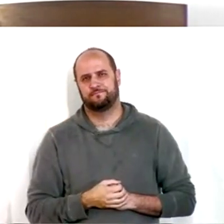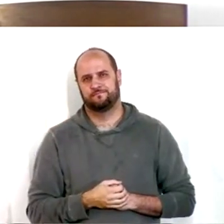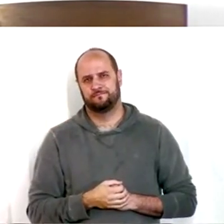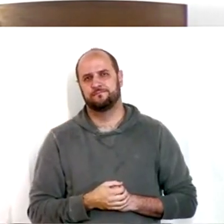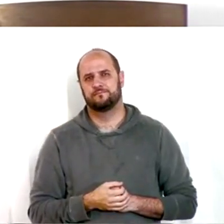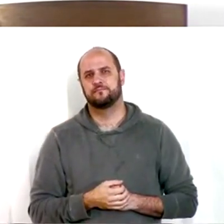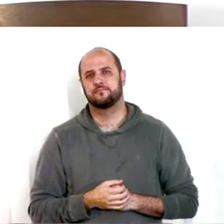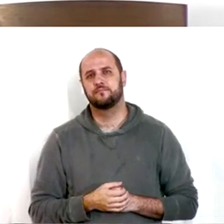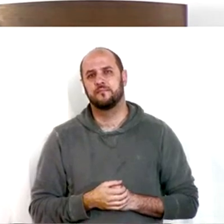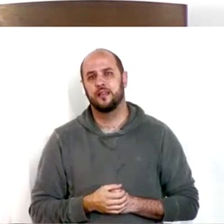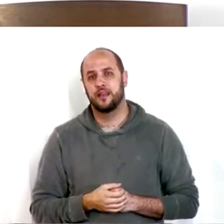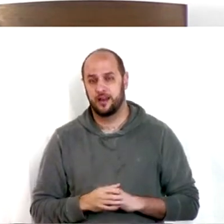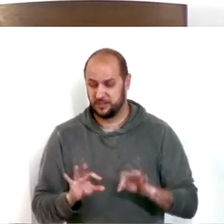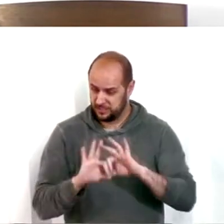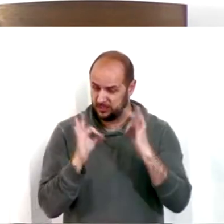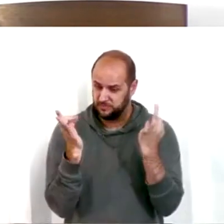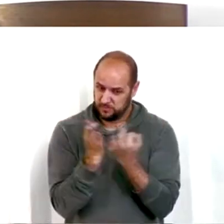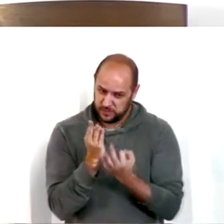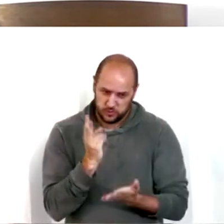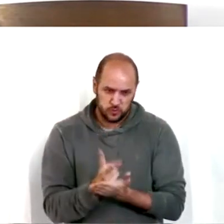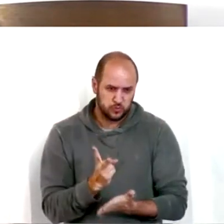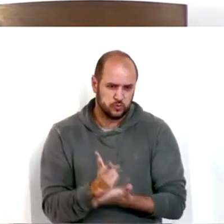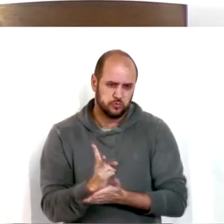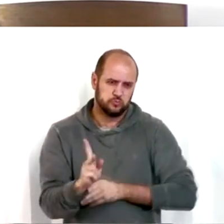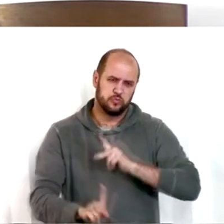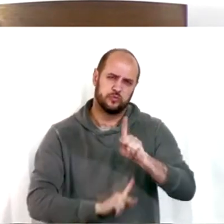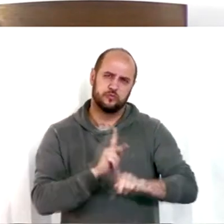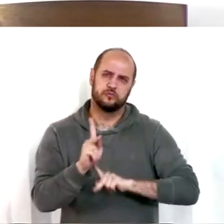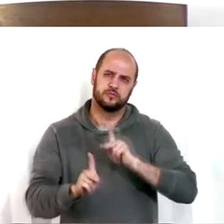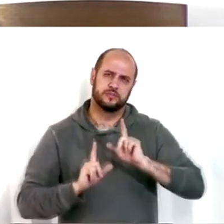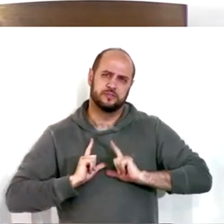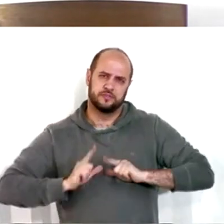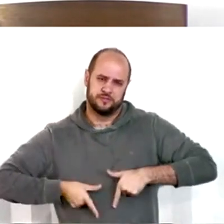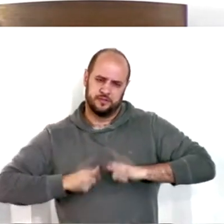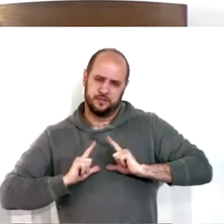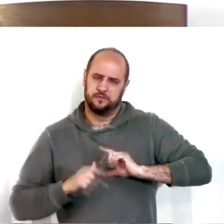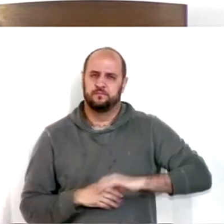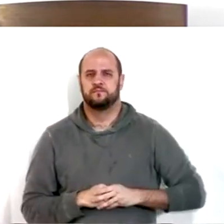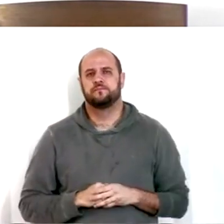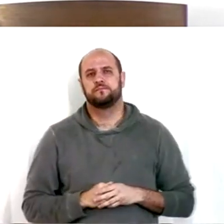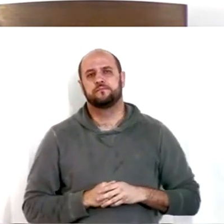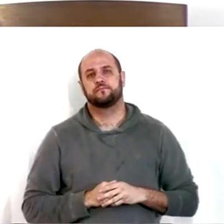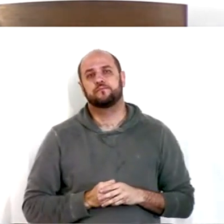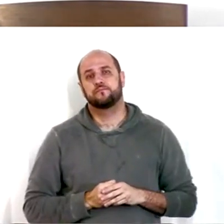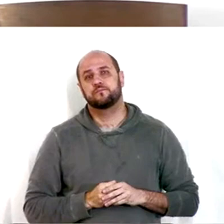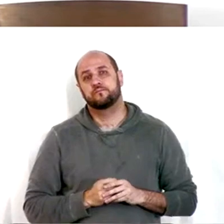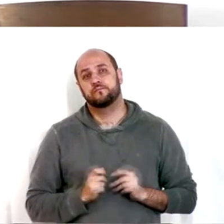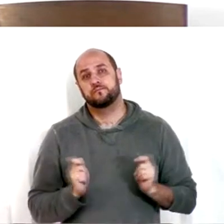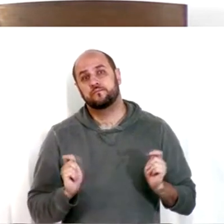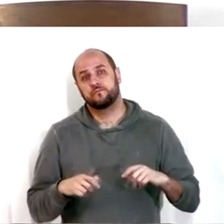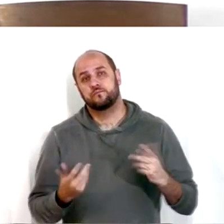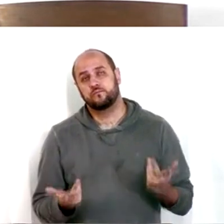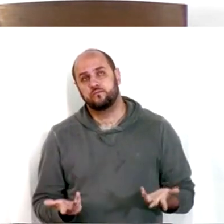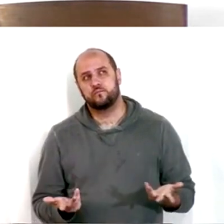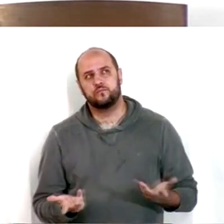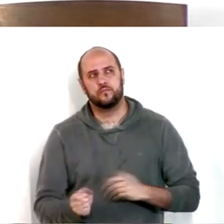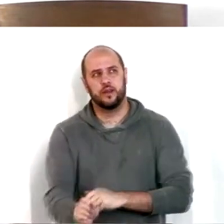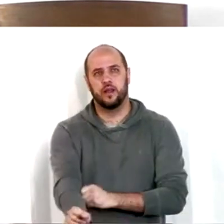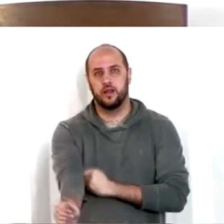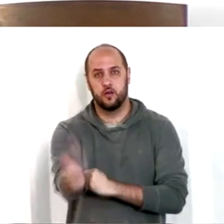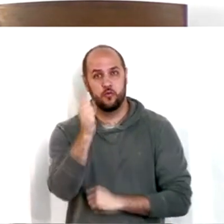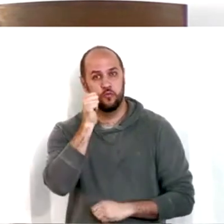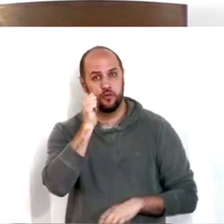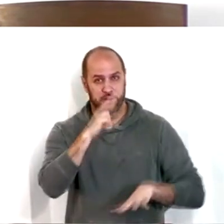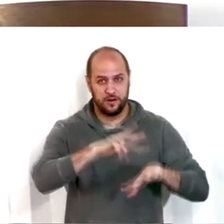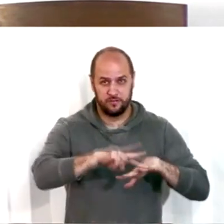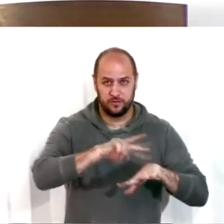na perpetuação das famílias no povo de Israel. Para que ele fosse então, essa viúva